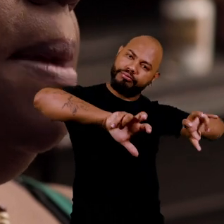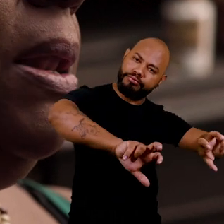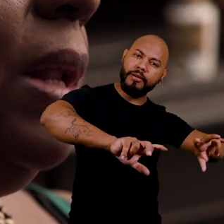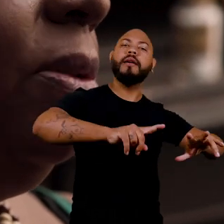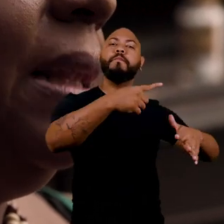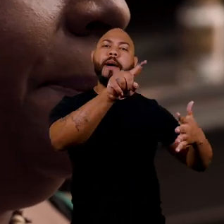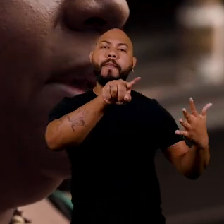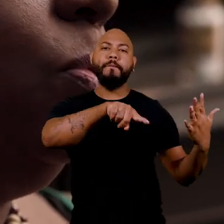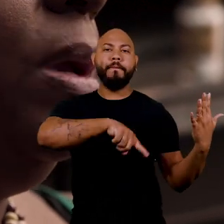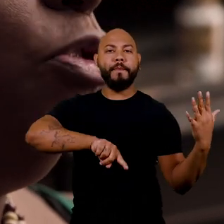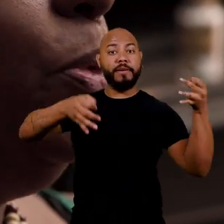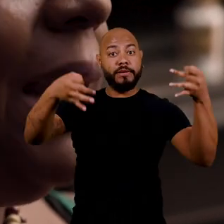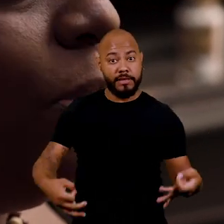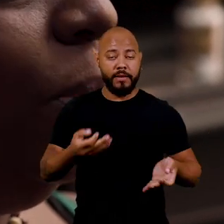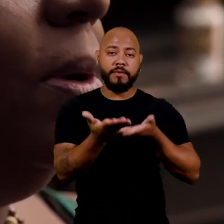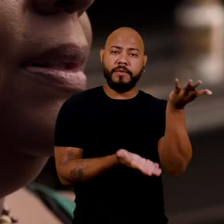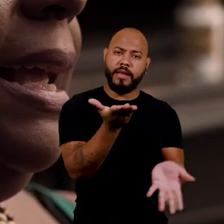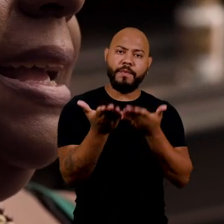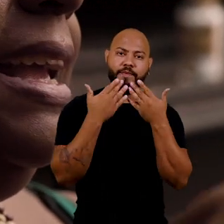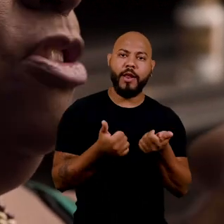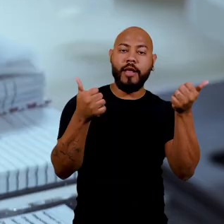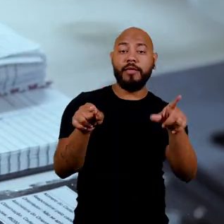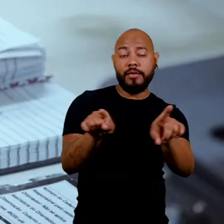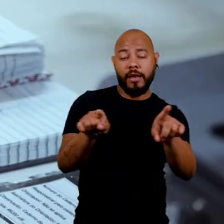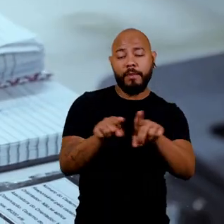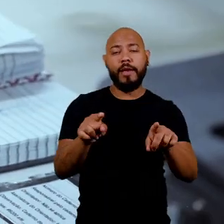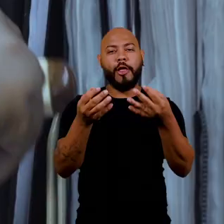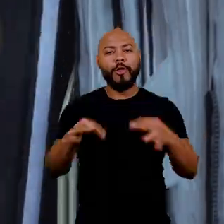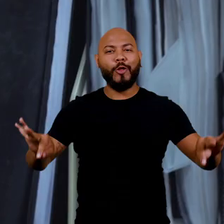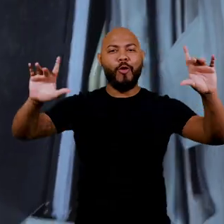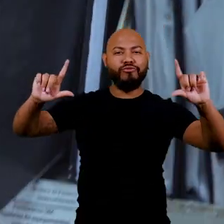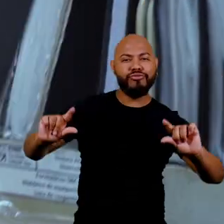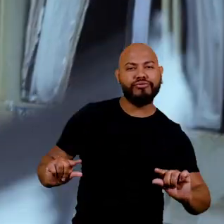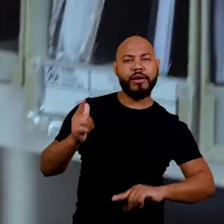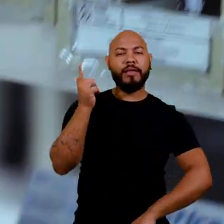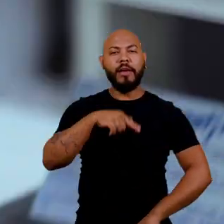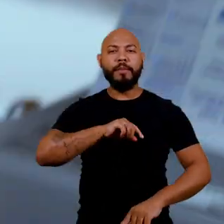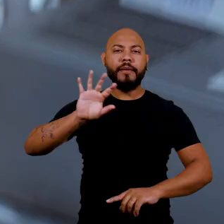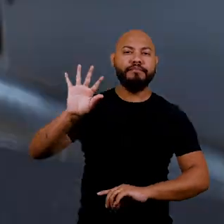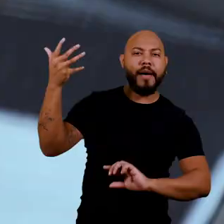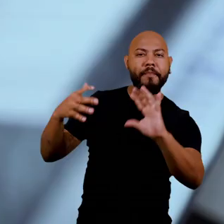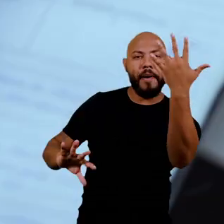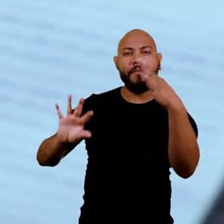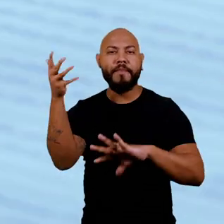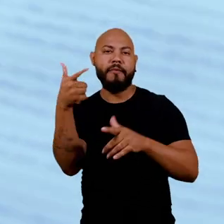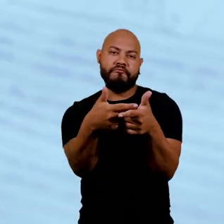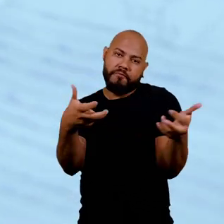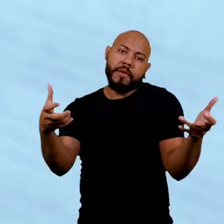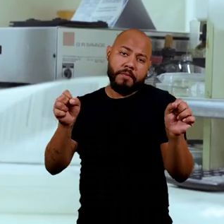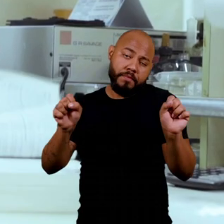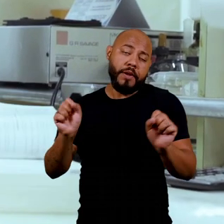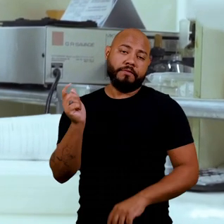gente começa a melhorar o tratamento e diminuir a dor, né? Diminuir os eventos adversos, né? As intercorrências, que é isso que a gente